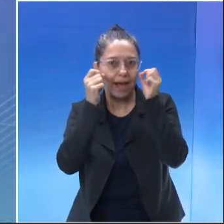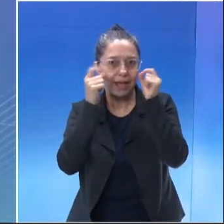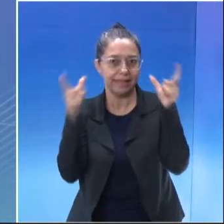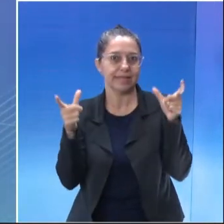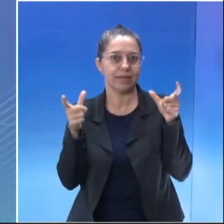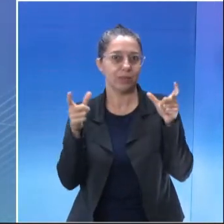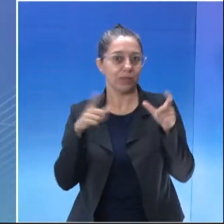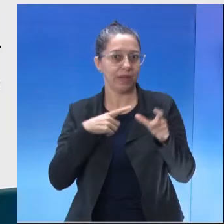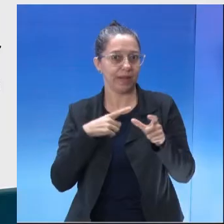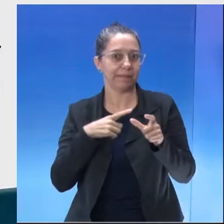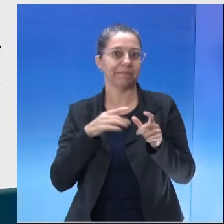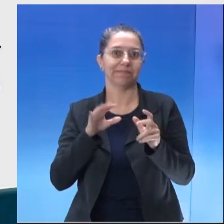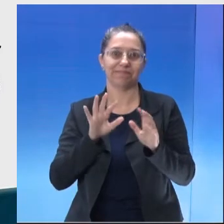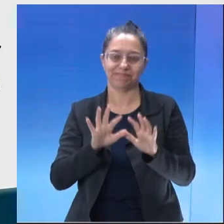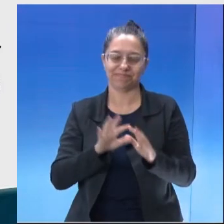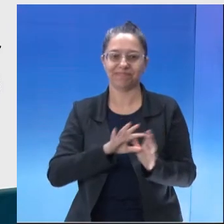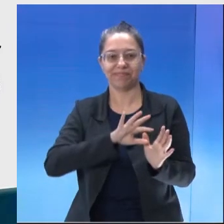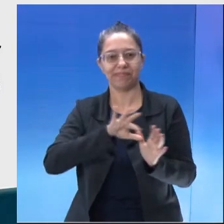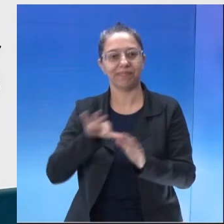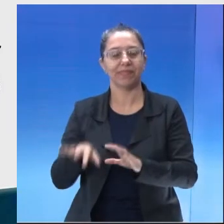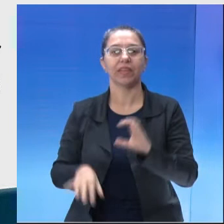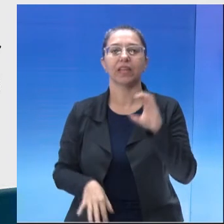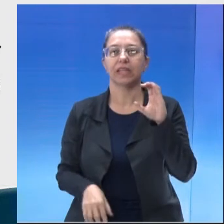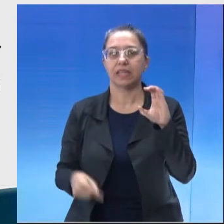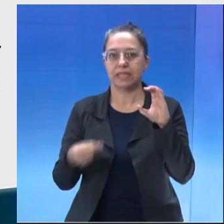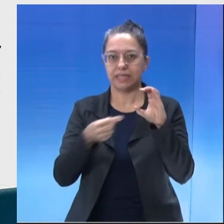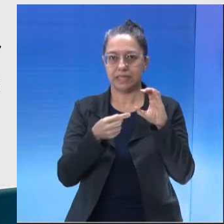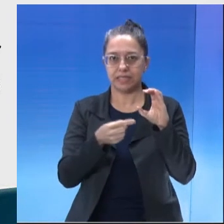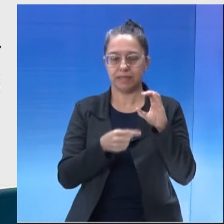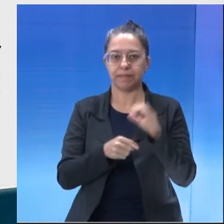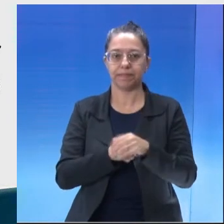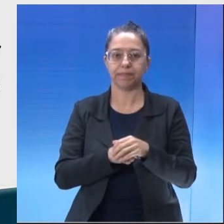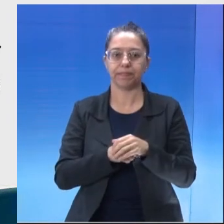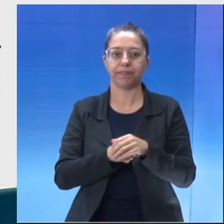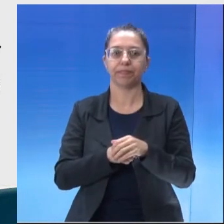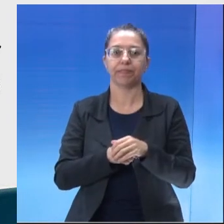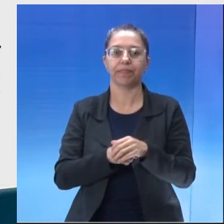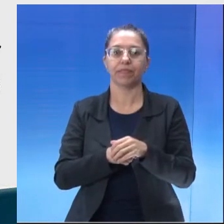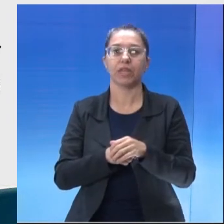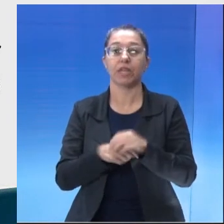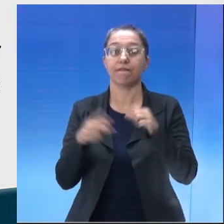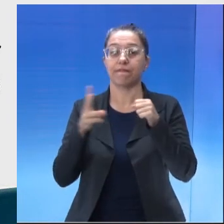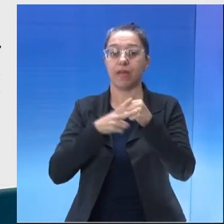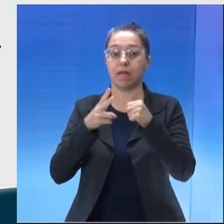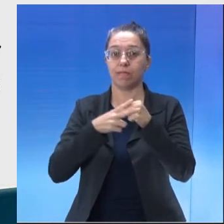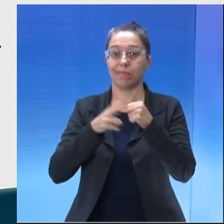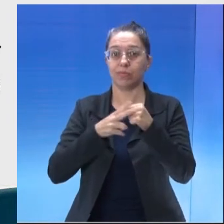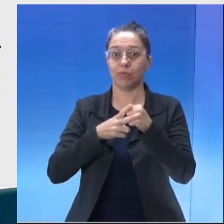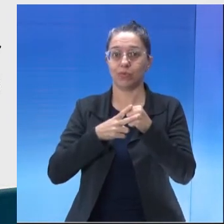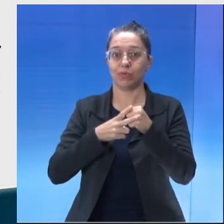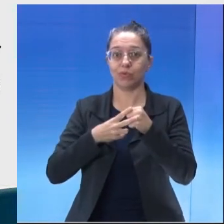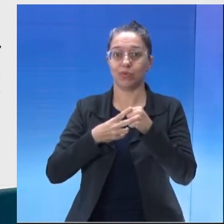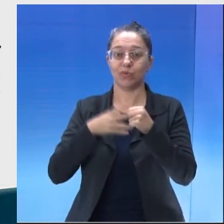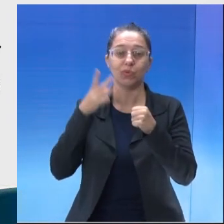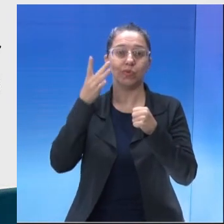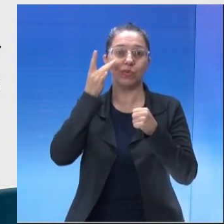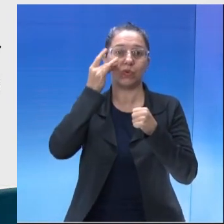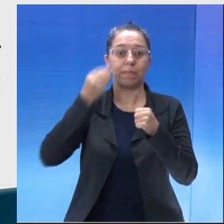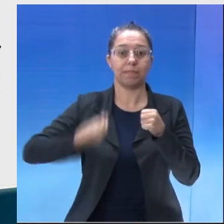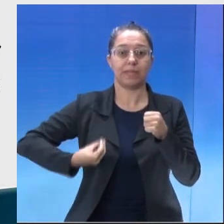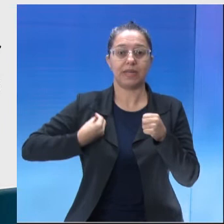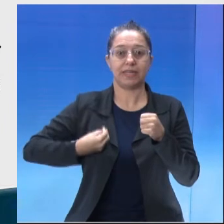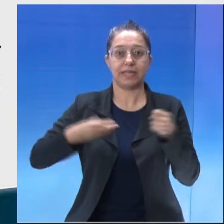conteúdo. Letra C. Formas verbais no presente para exprimir reais possibilidades de concretizações